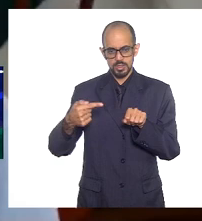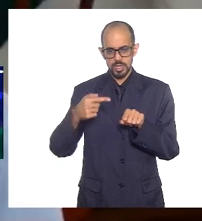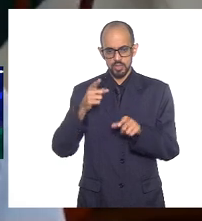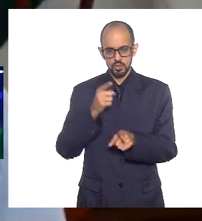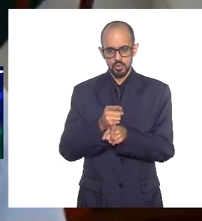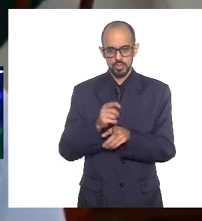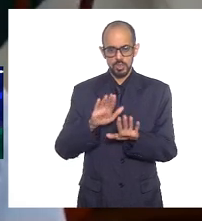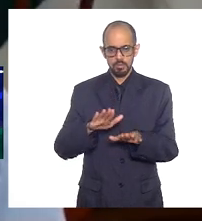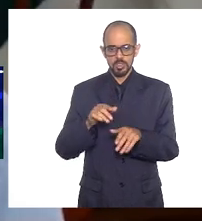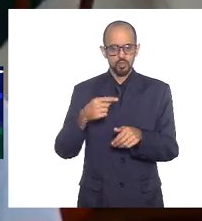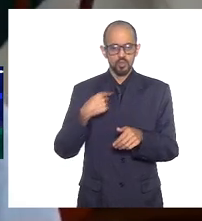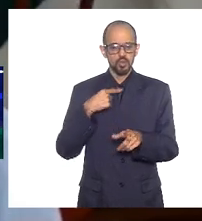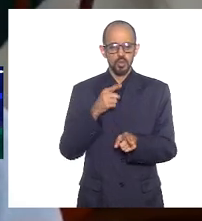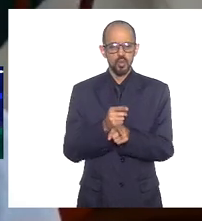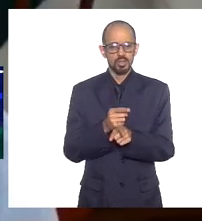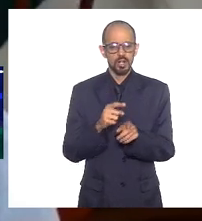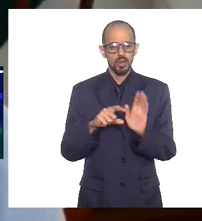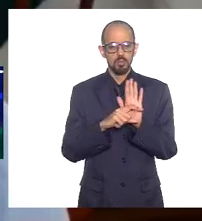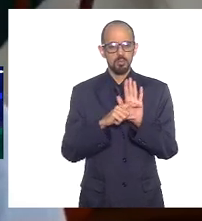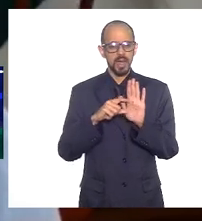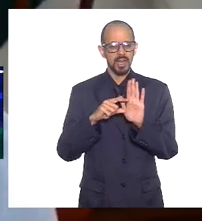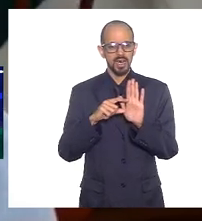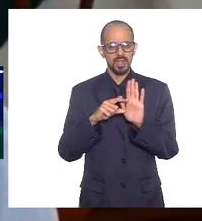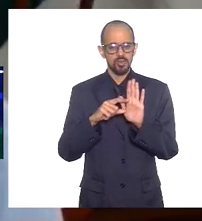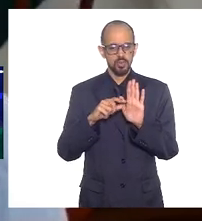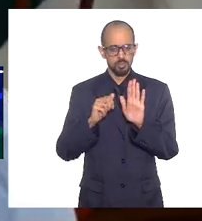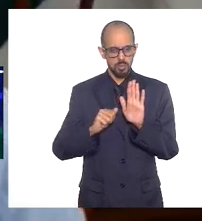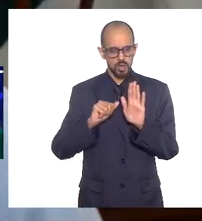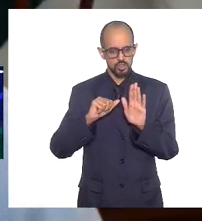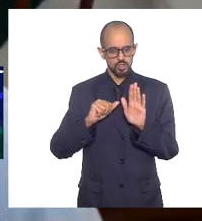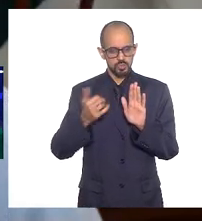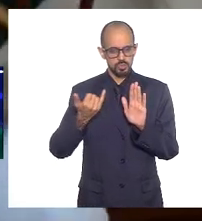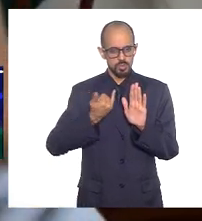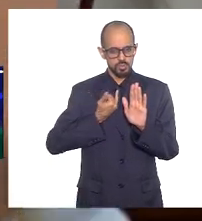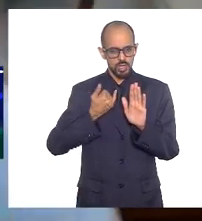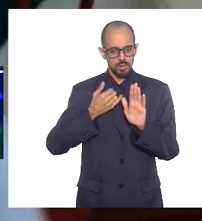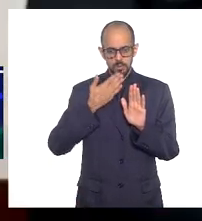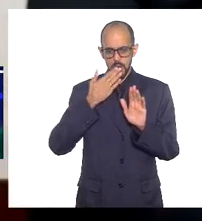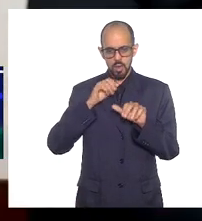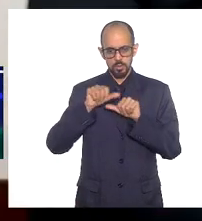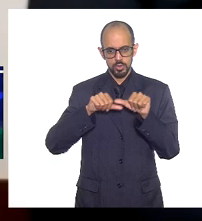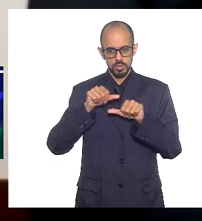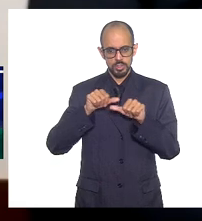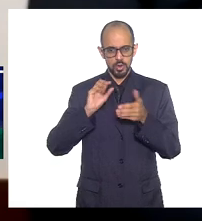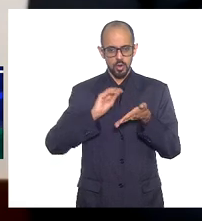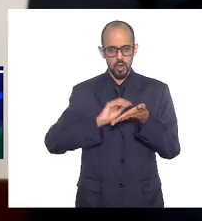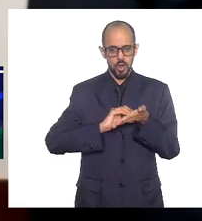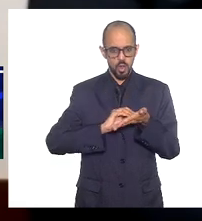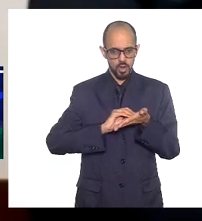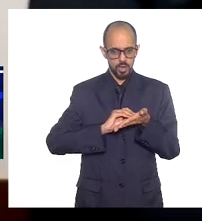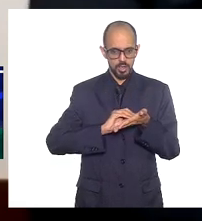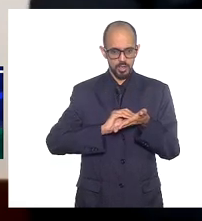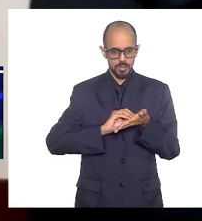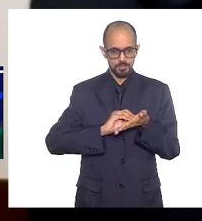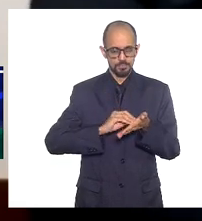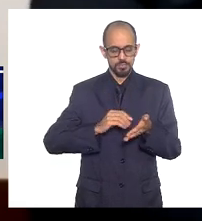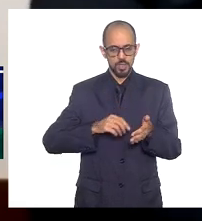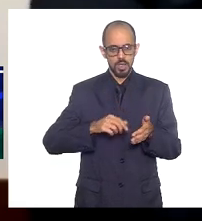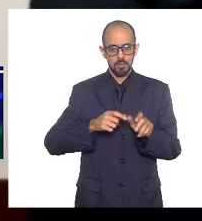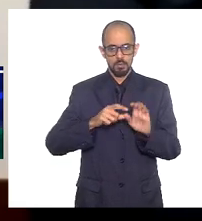parágrafo. O senhor pode dizer só qual é a mudança, por favor? Inclui, durante a... parágrafo 17,